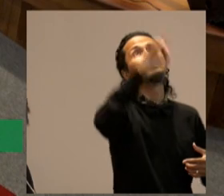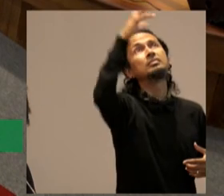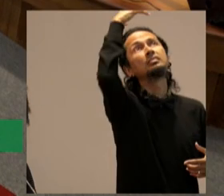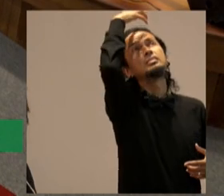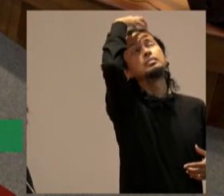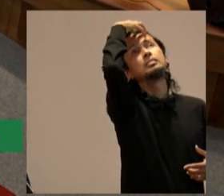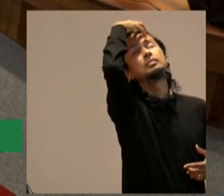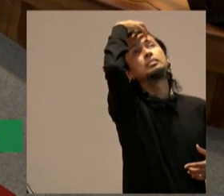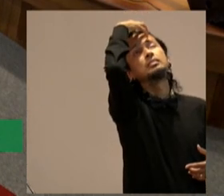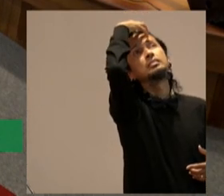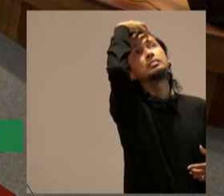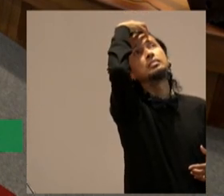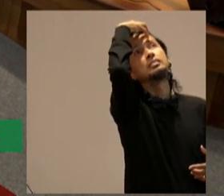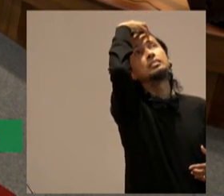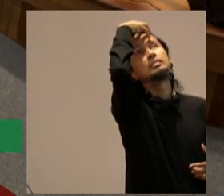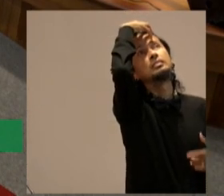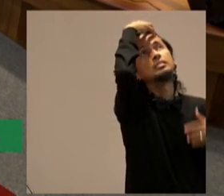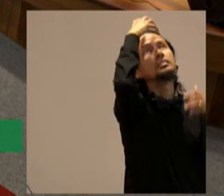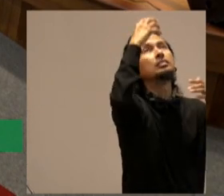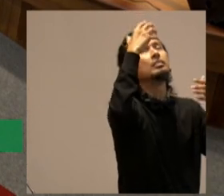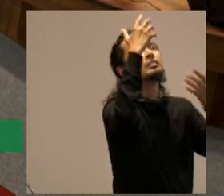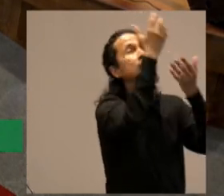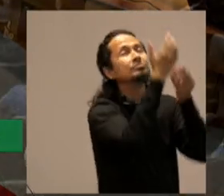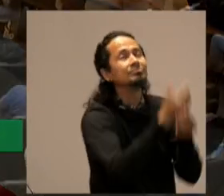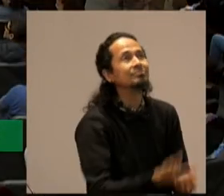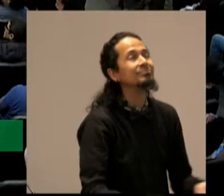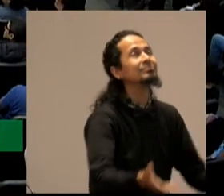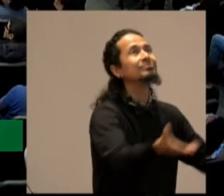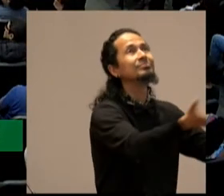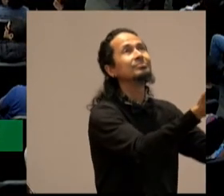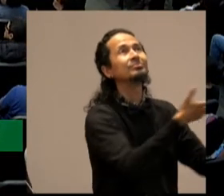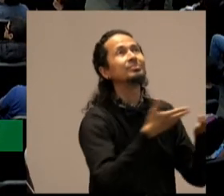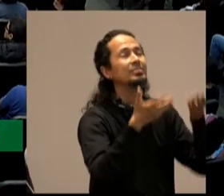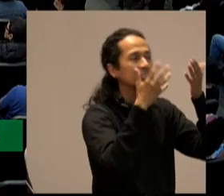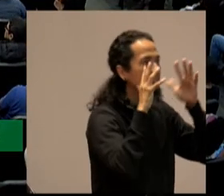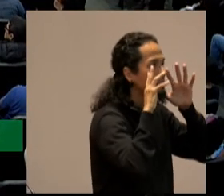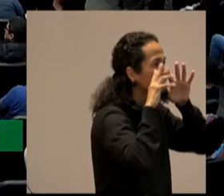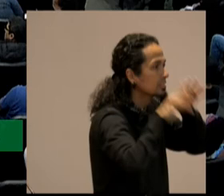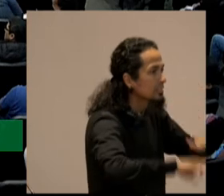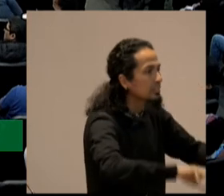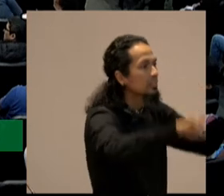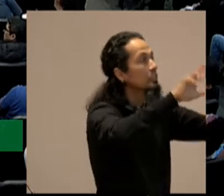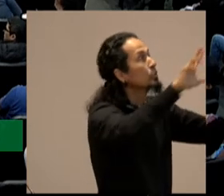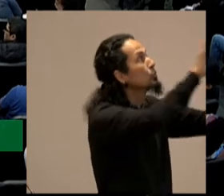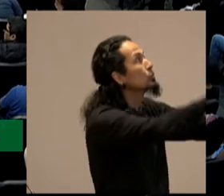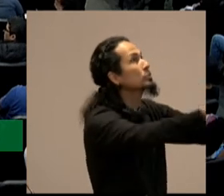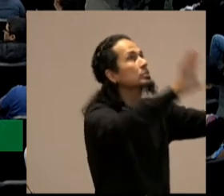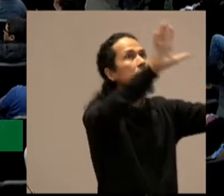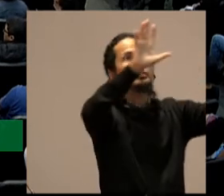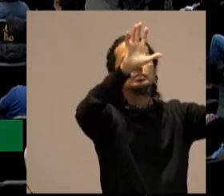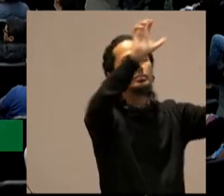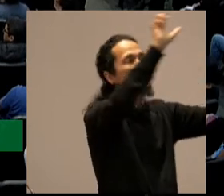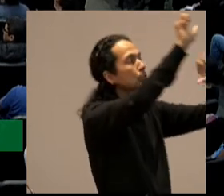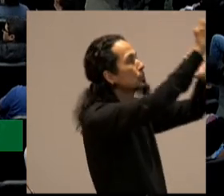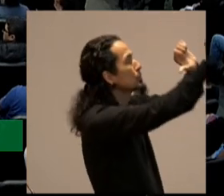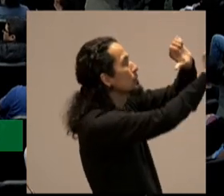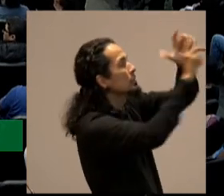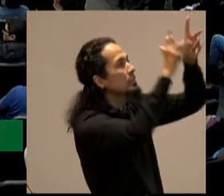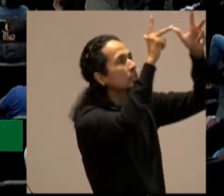É no xadéu que brilha a prata, a luz do céu, e o povo